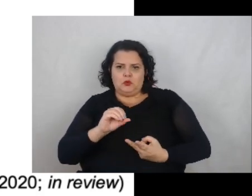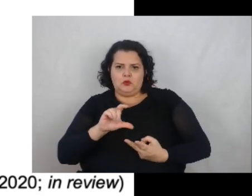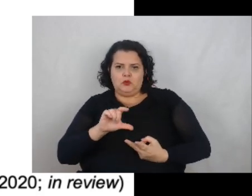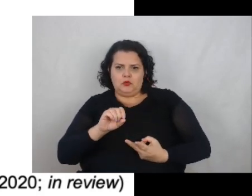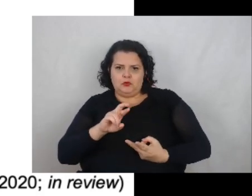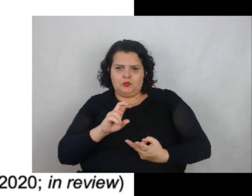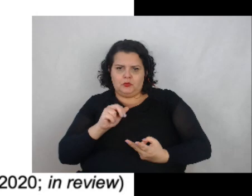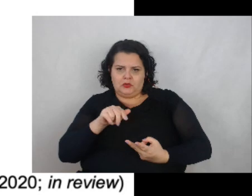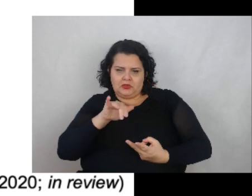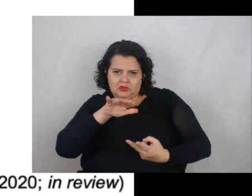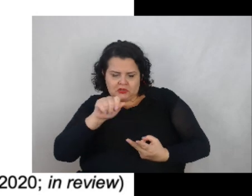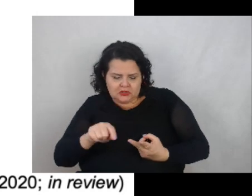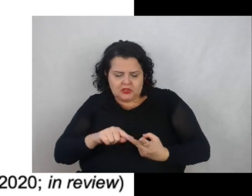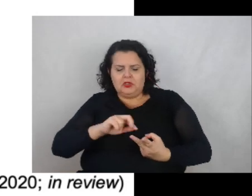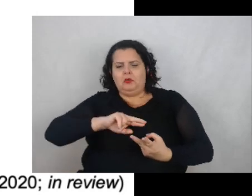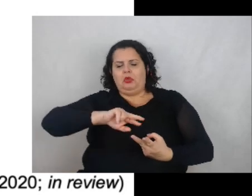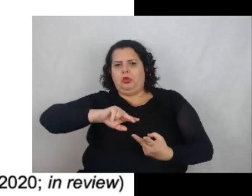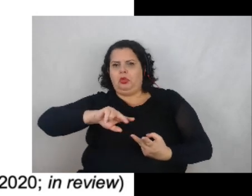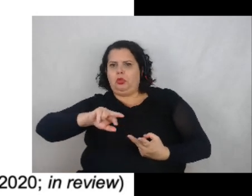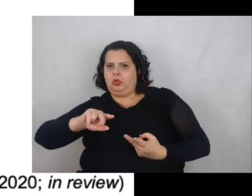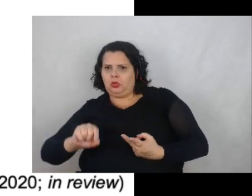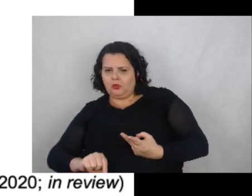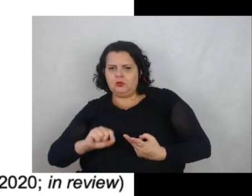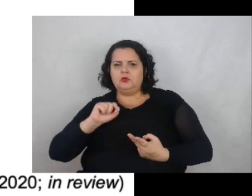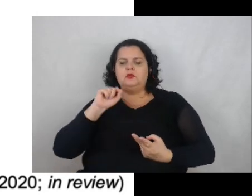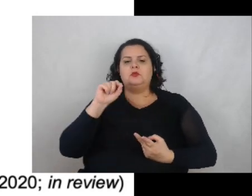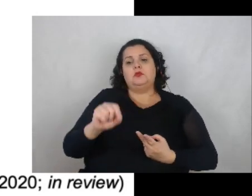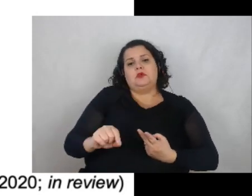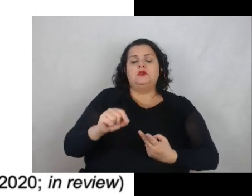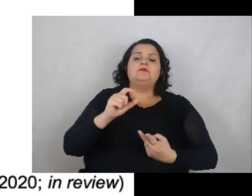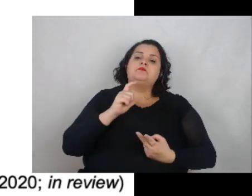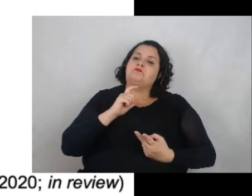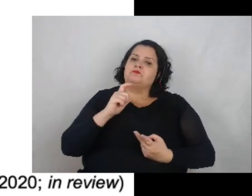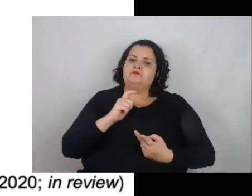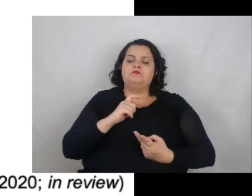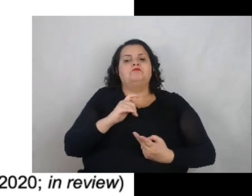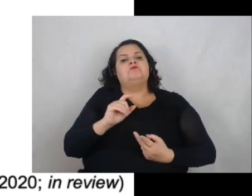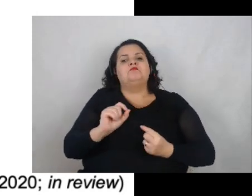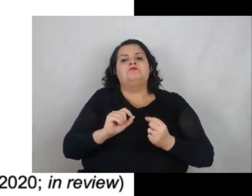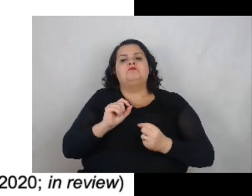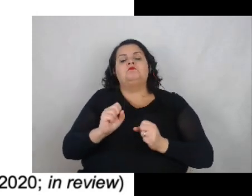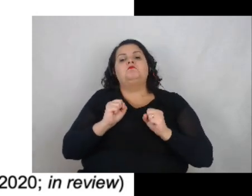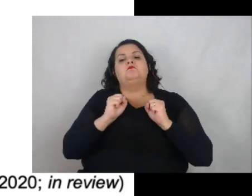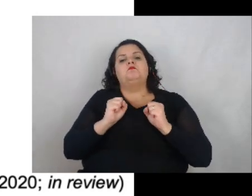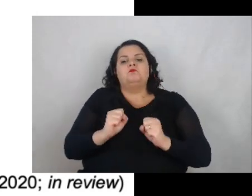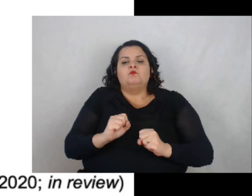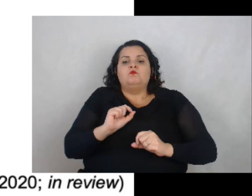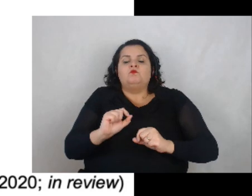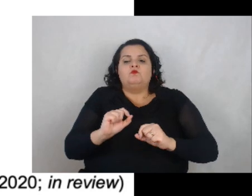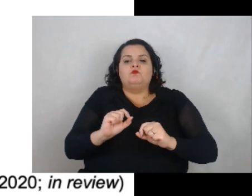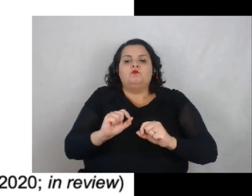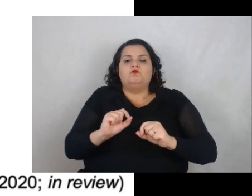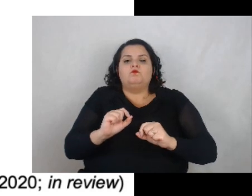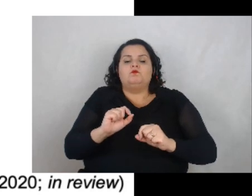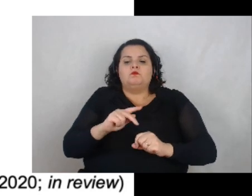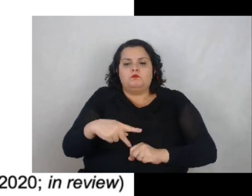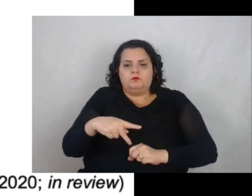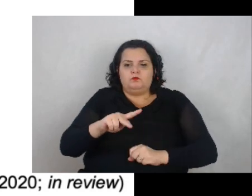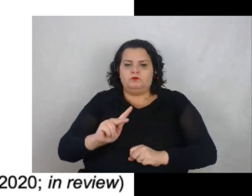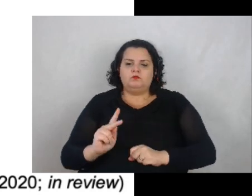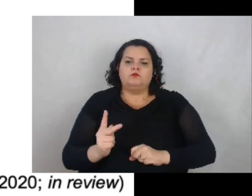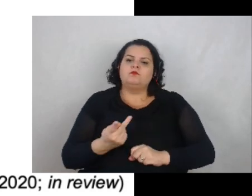hidroxicloroquina, azitromicina, artemisina e agentes mobilizadores de cálcio, podem neutralizar o pH